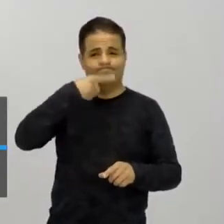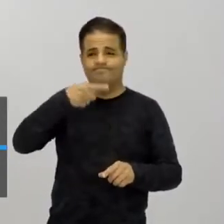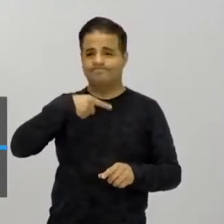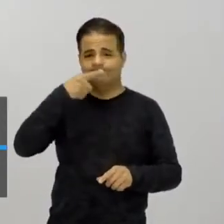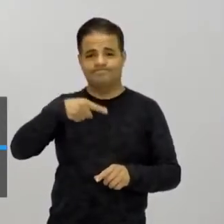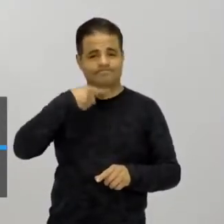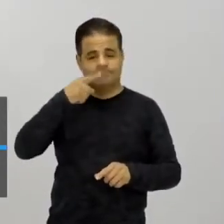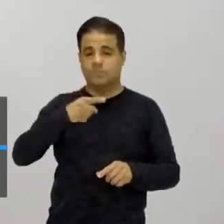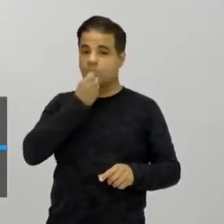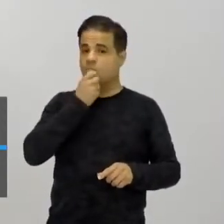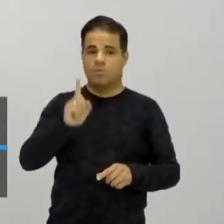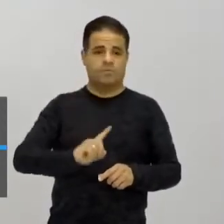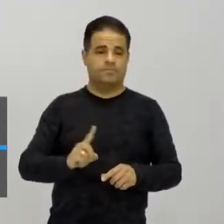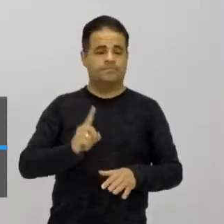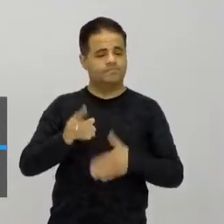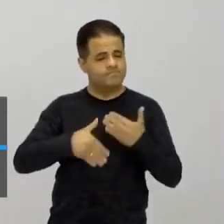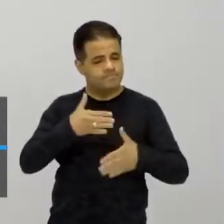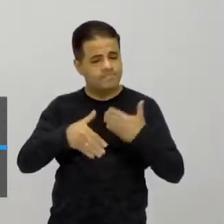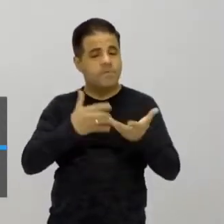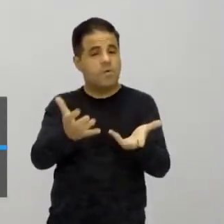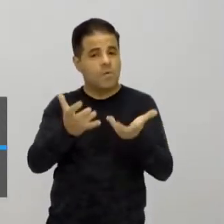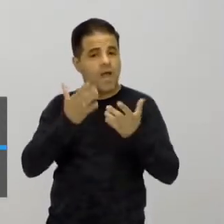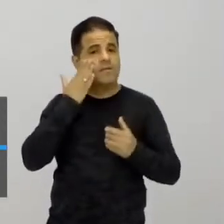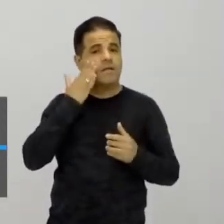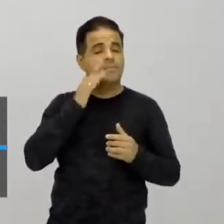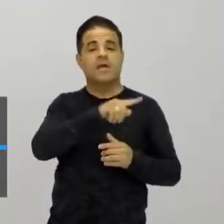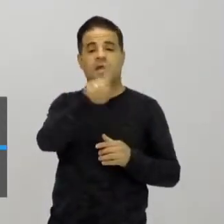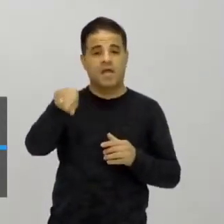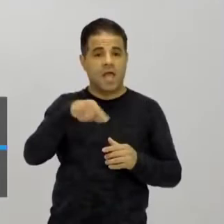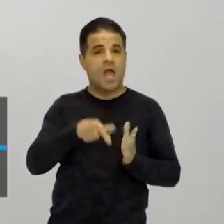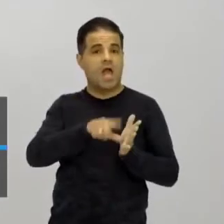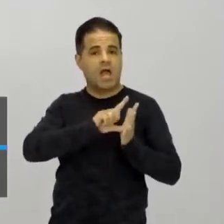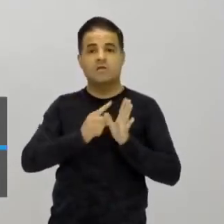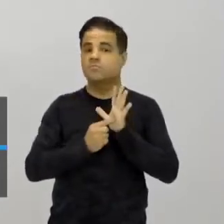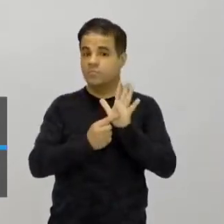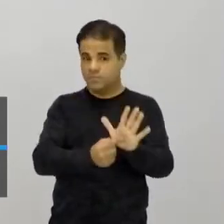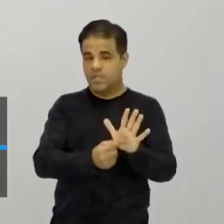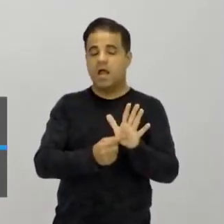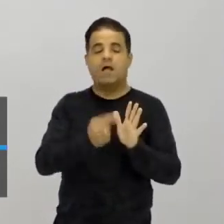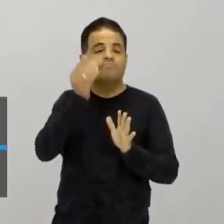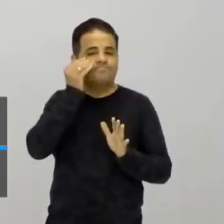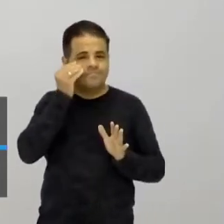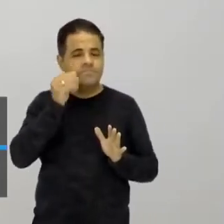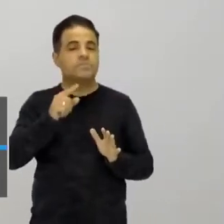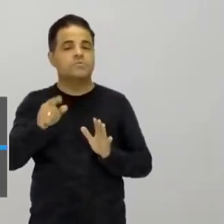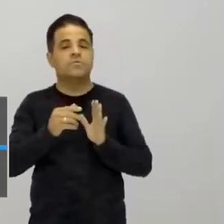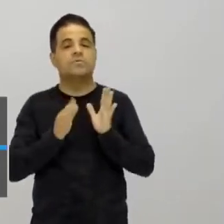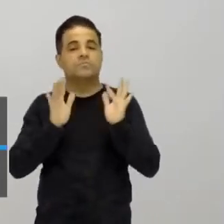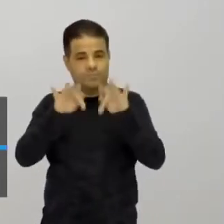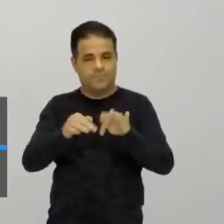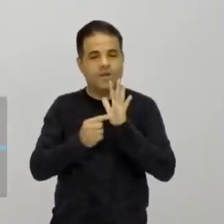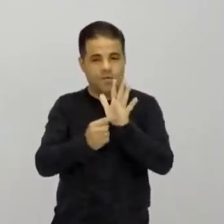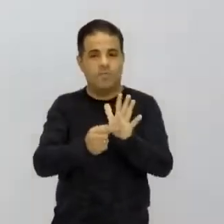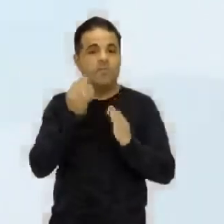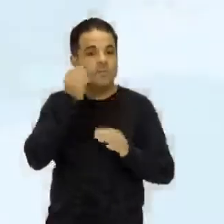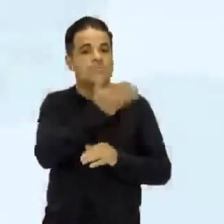legal não, não vai dar bom não. Aí eu já quero saber de você, antes de te mostrar o simulador, que é o que eu deixei para o